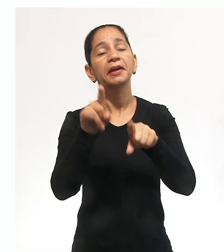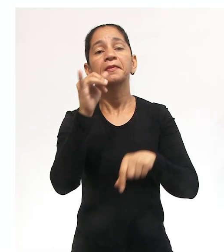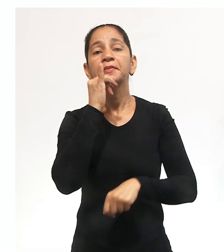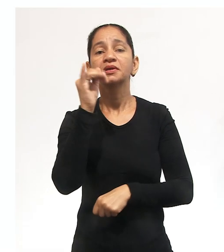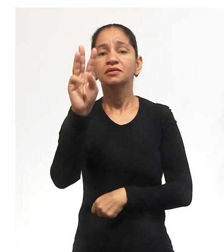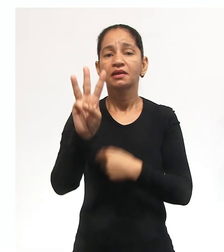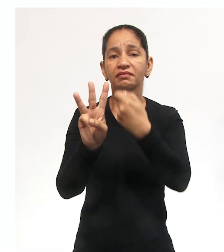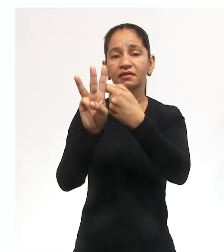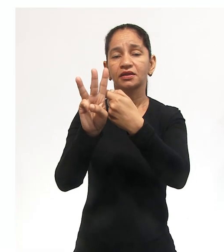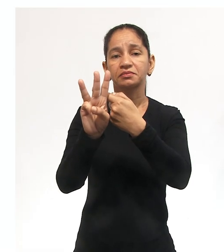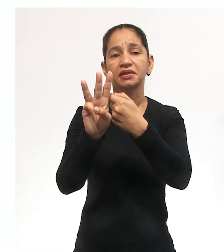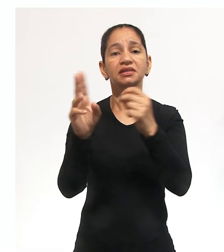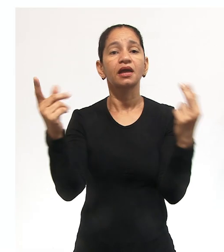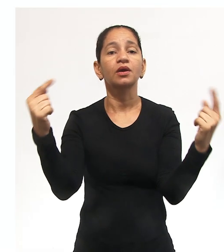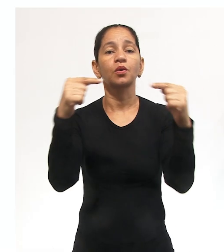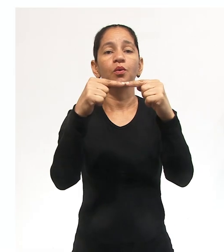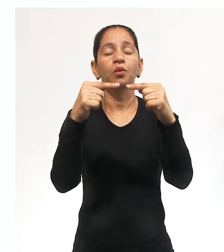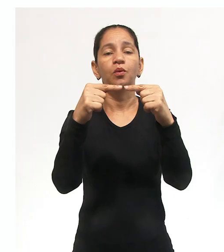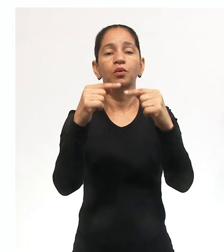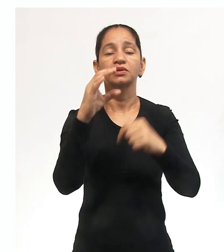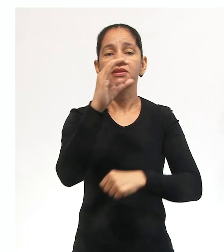aproximadamente